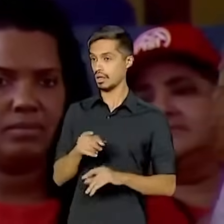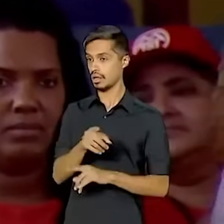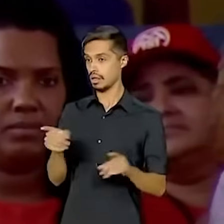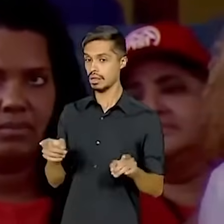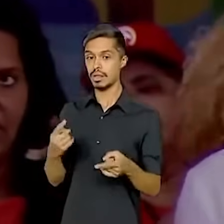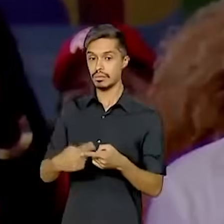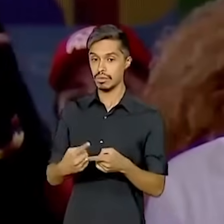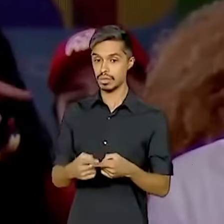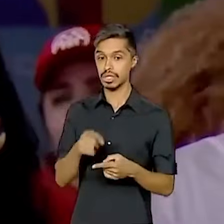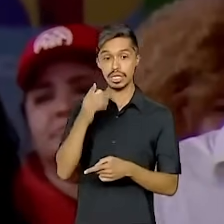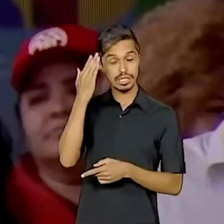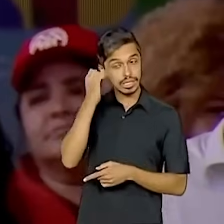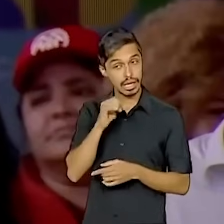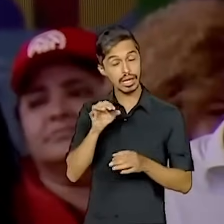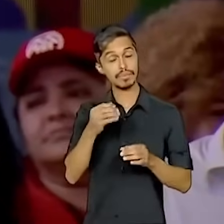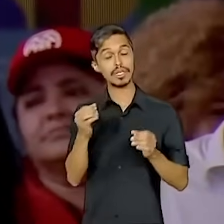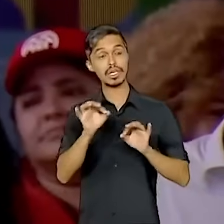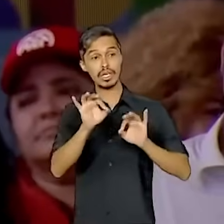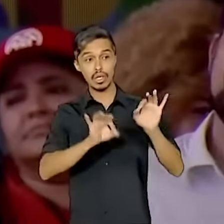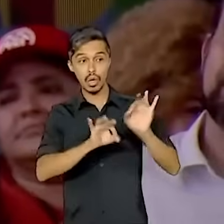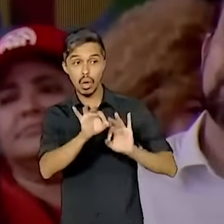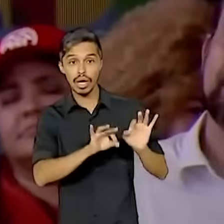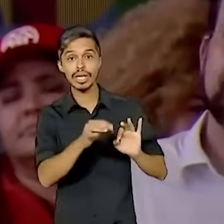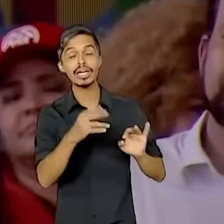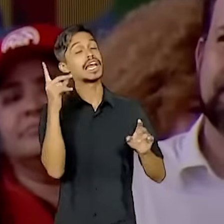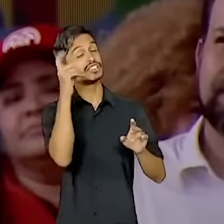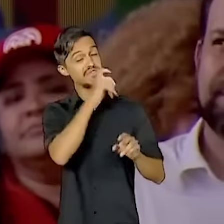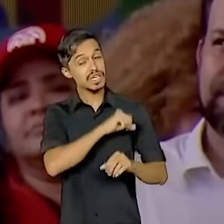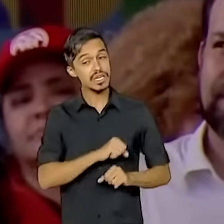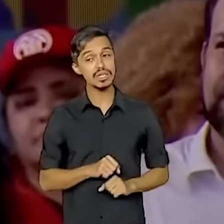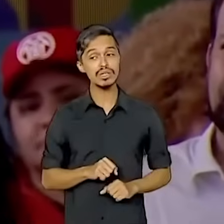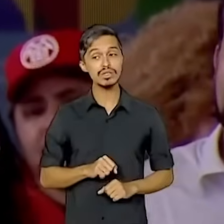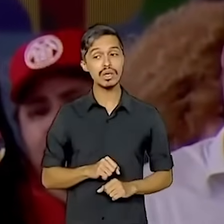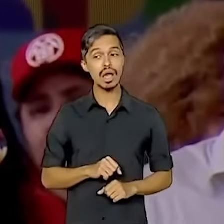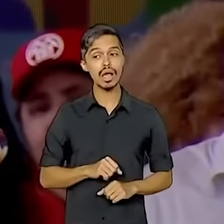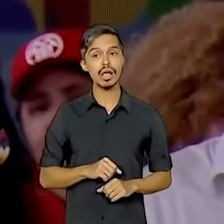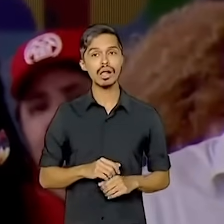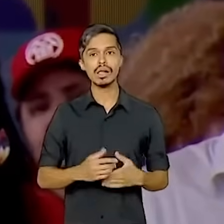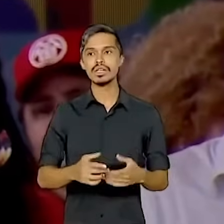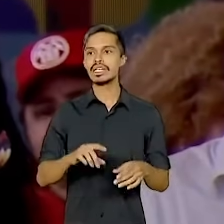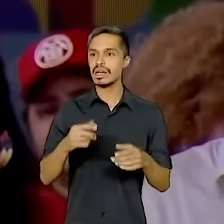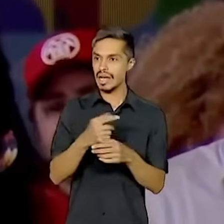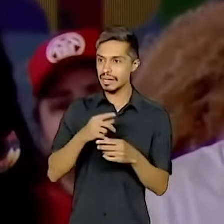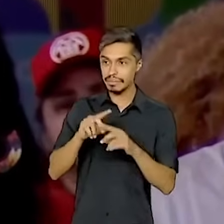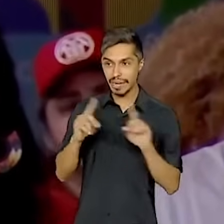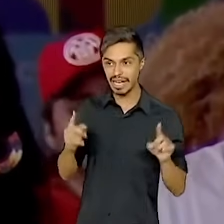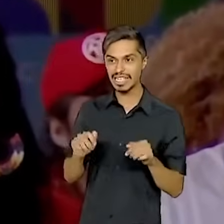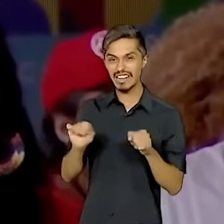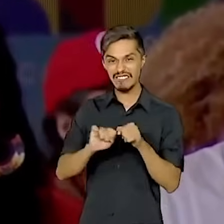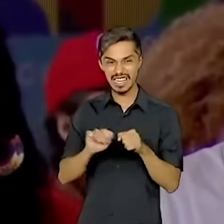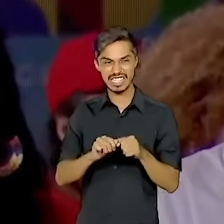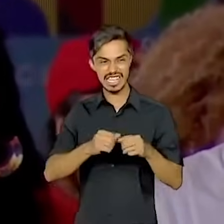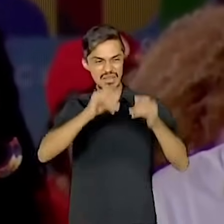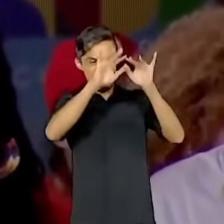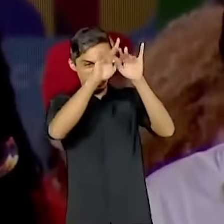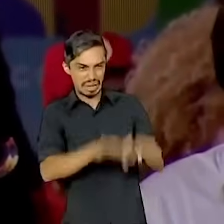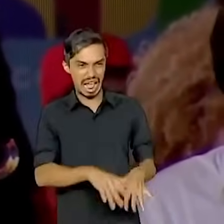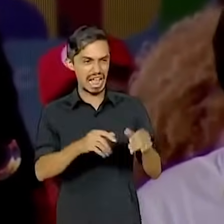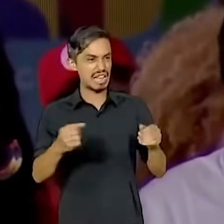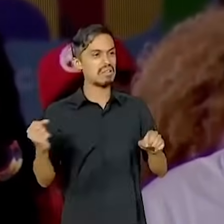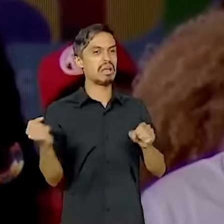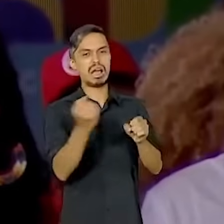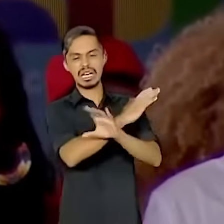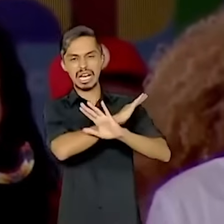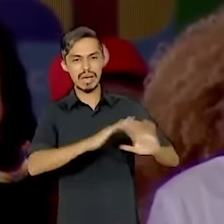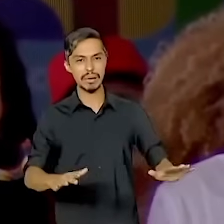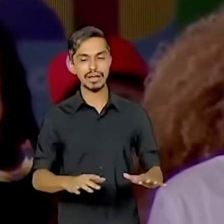vocês sabem que para fazer é difícil, para construir é difícil, mas para acabar com o que a gente fez, vocês estão vendo o que